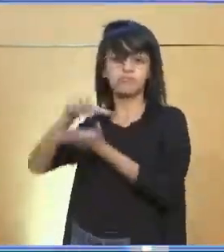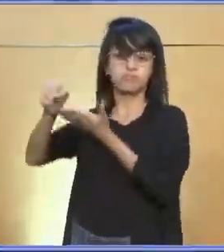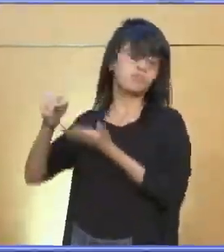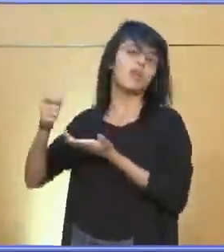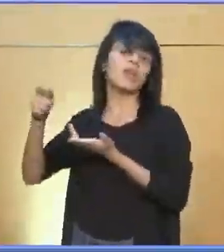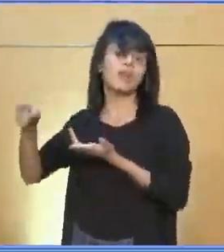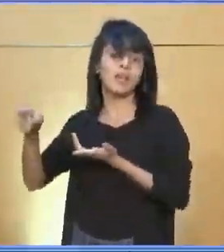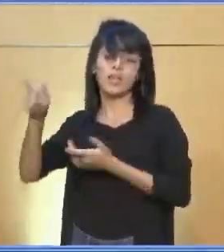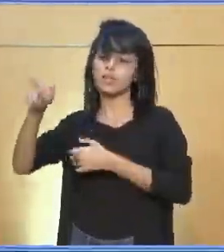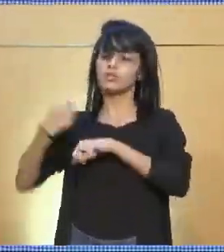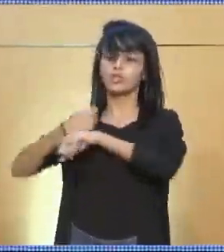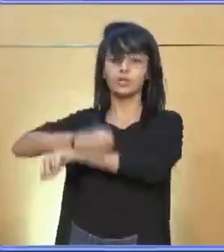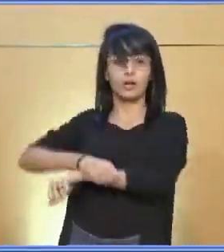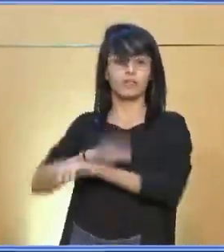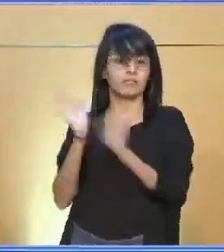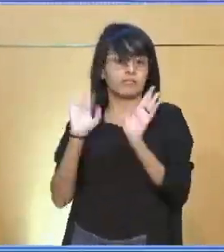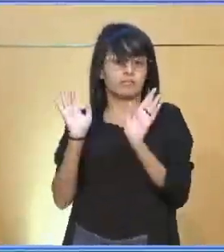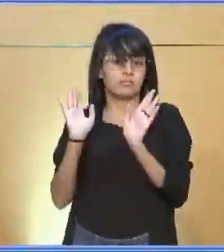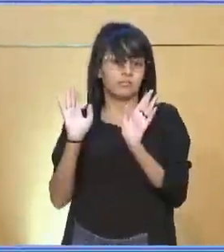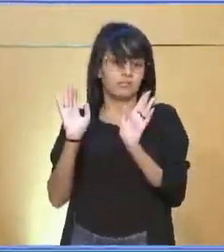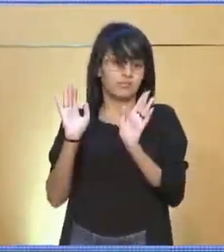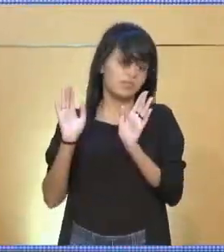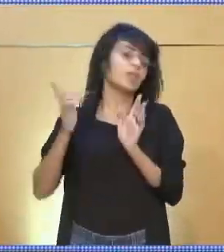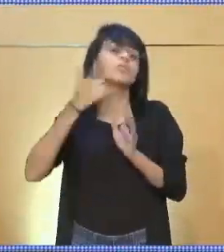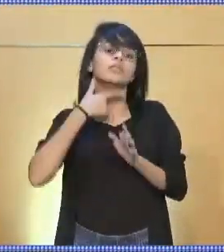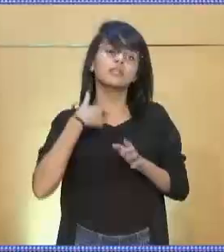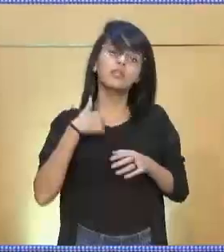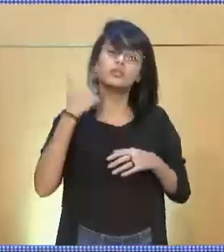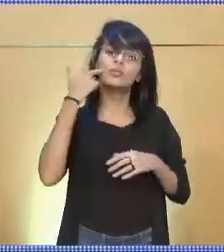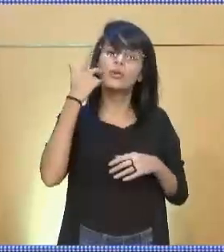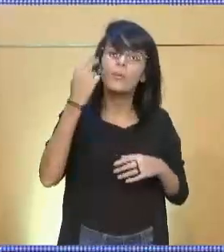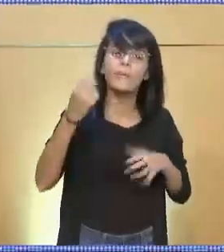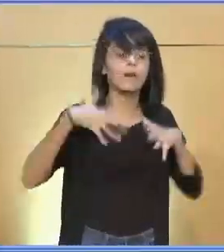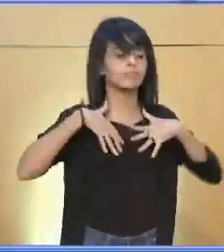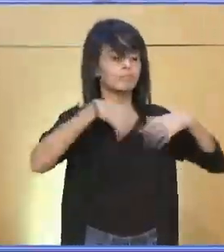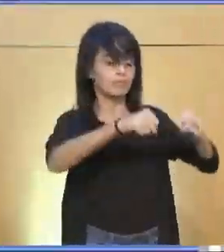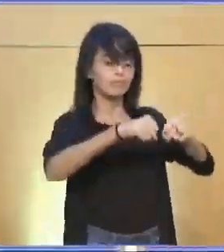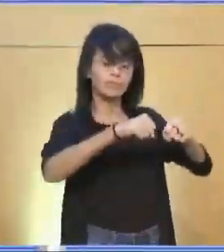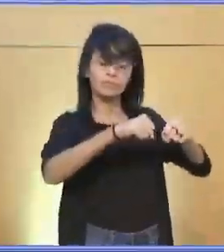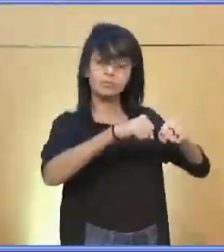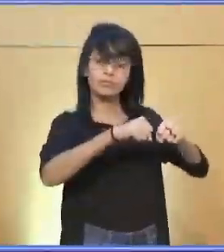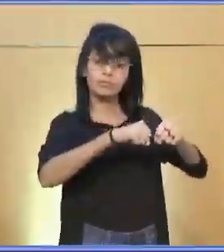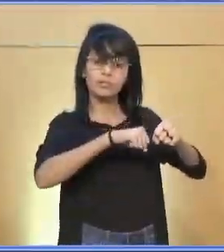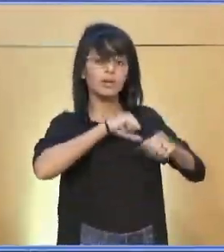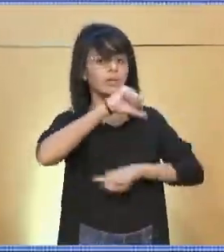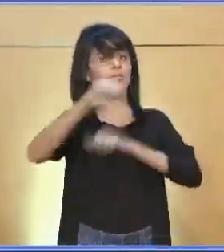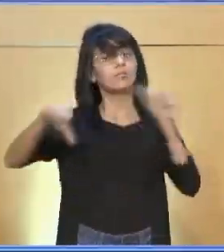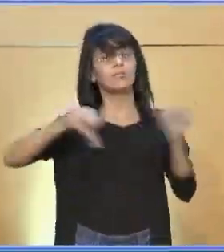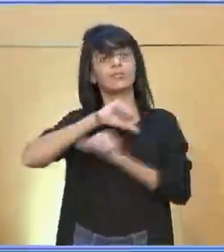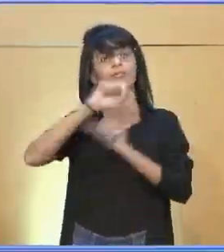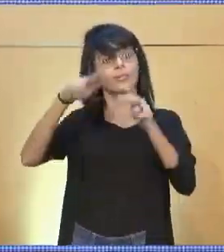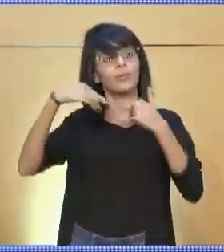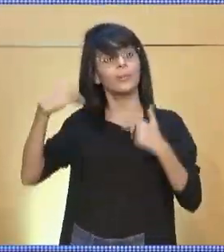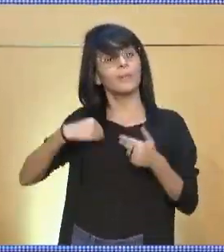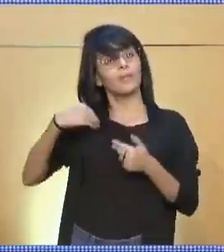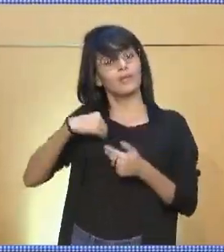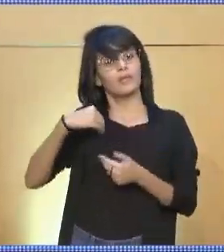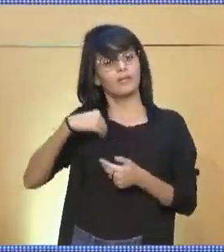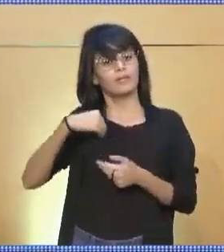transformar o outro no escravo, aí não. Aí o desejo normal de dominação transforma-se em algo permeado pelo pecado. Então você pode